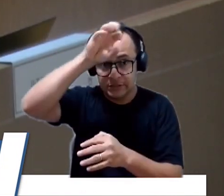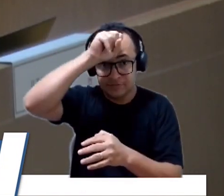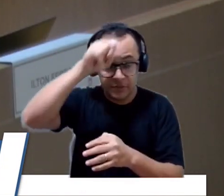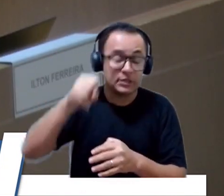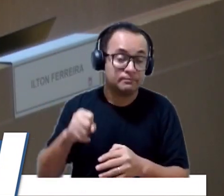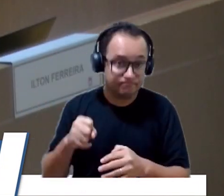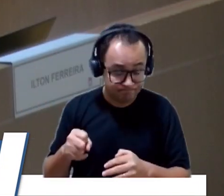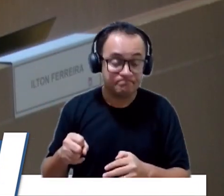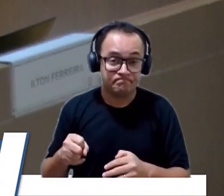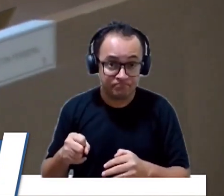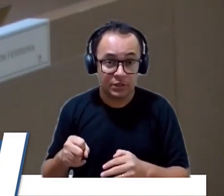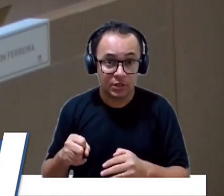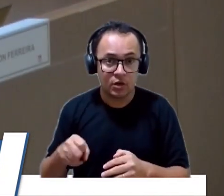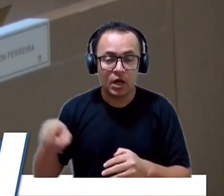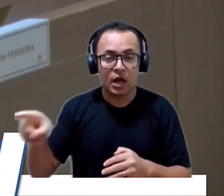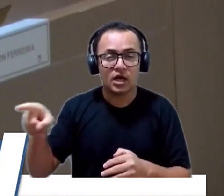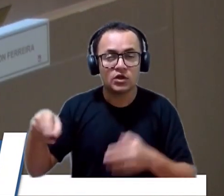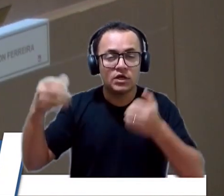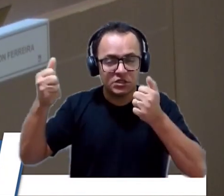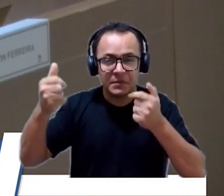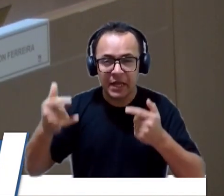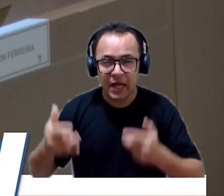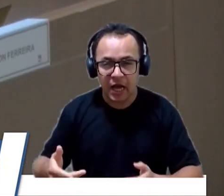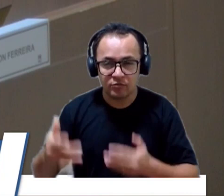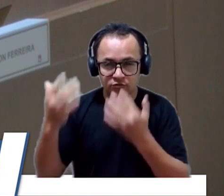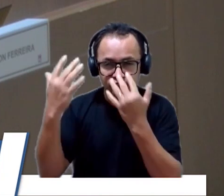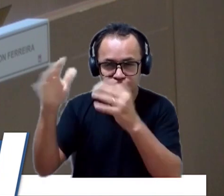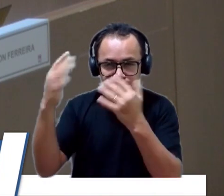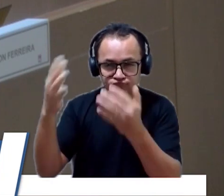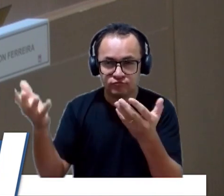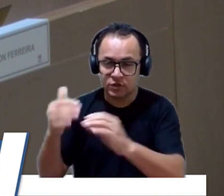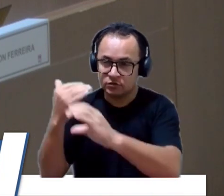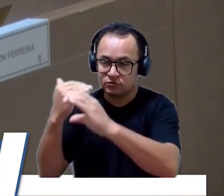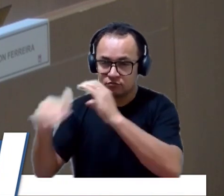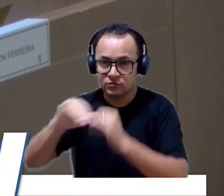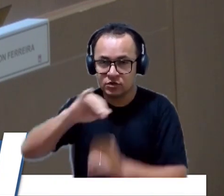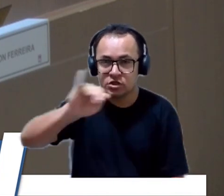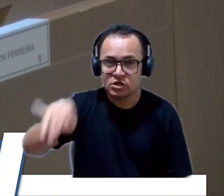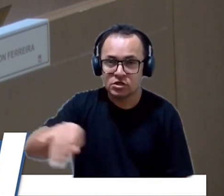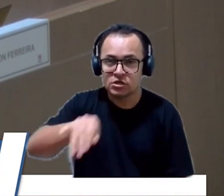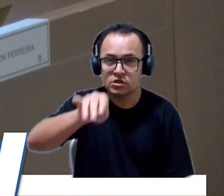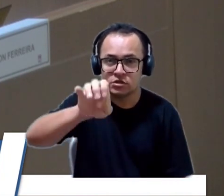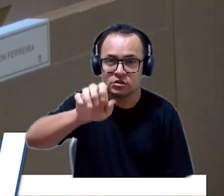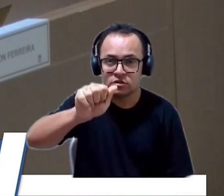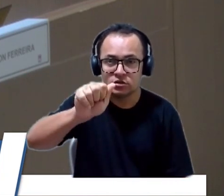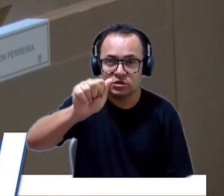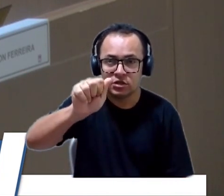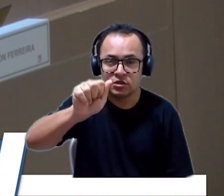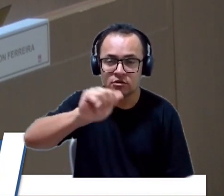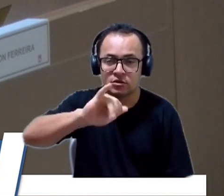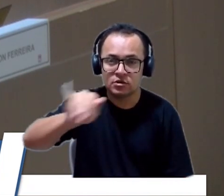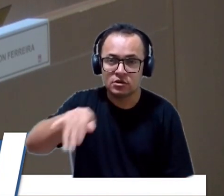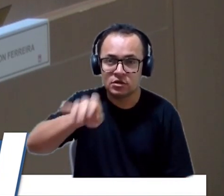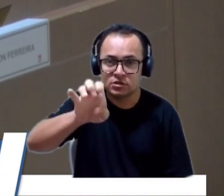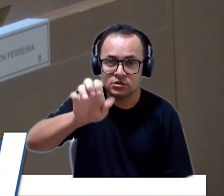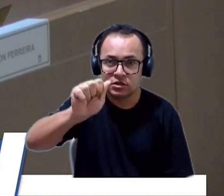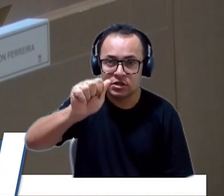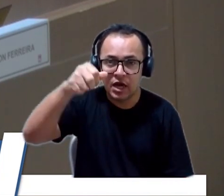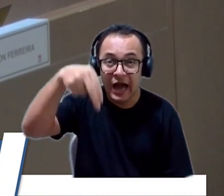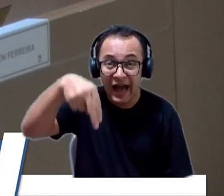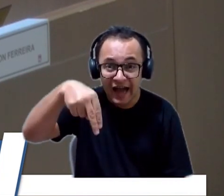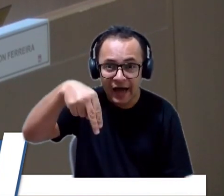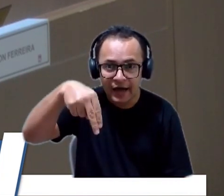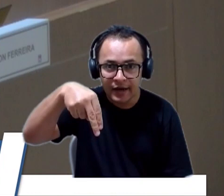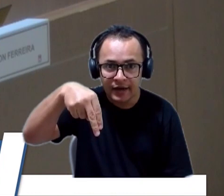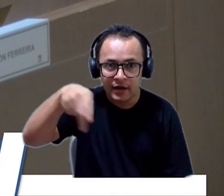dissemos aí na moção, vamos encaminhar ao Jean da USE, que é a União das Sociedades Espíritas, mas ele não é o